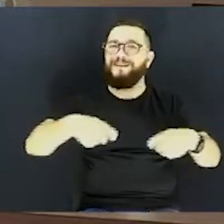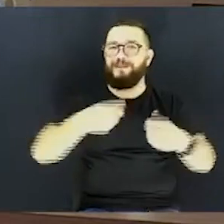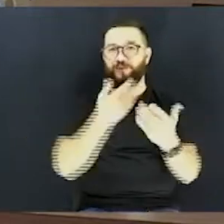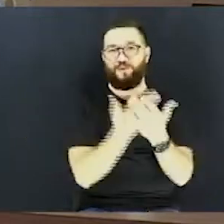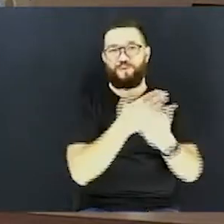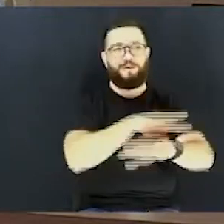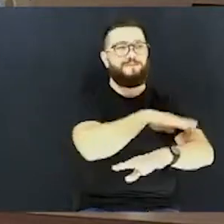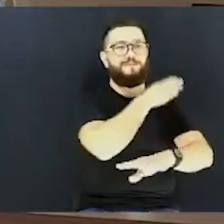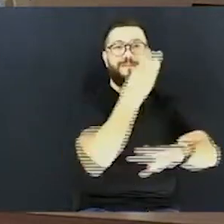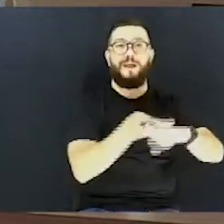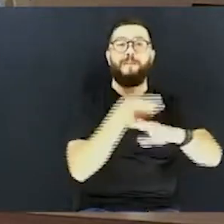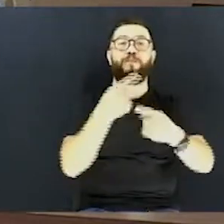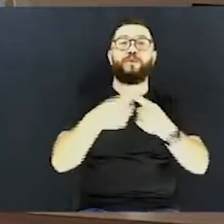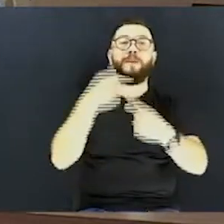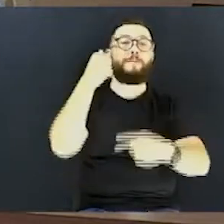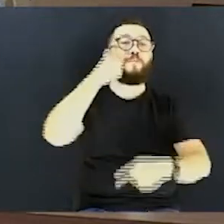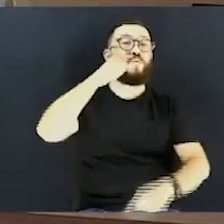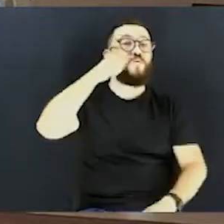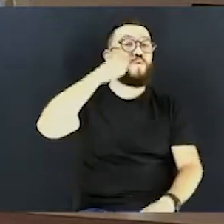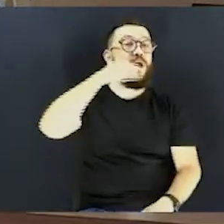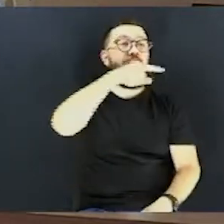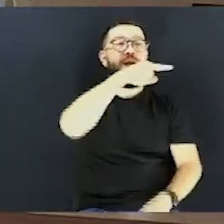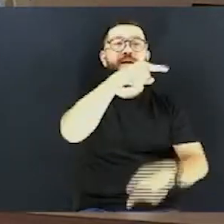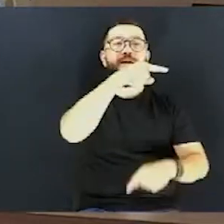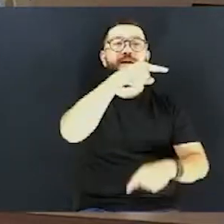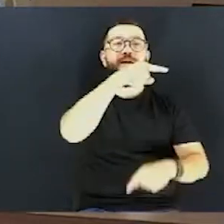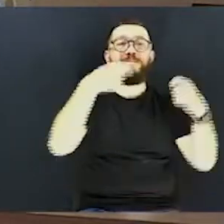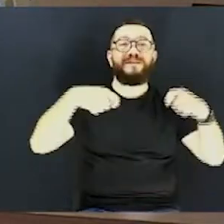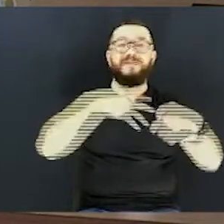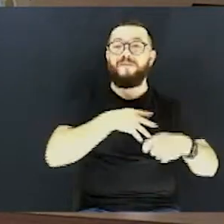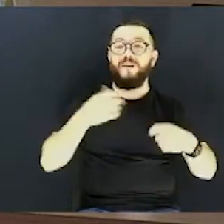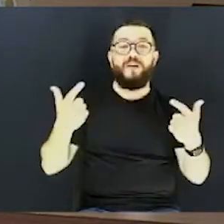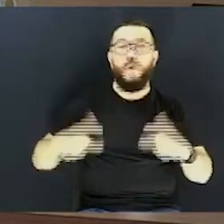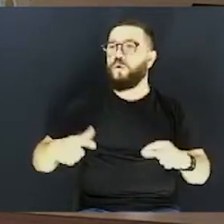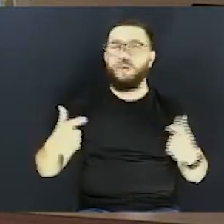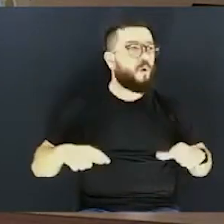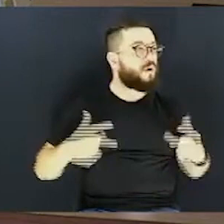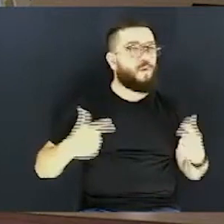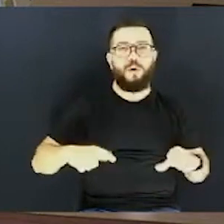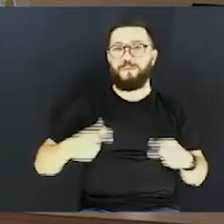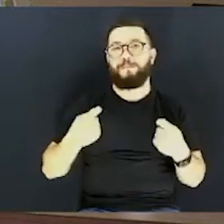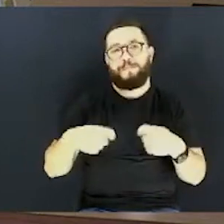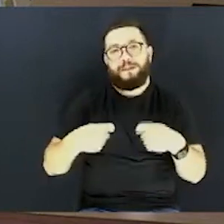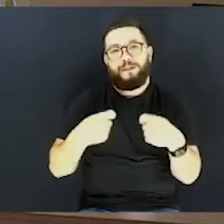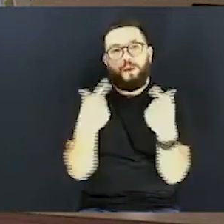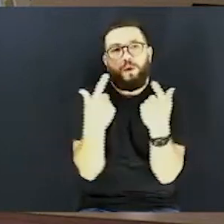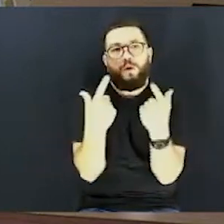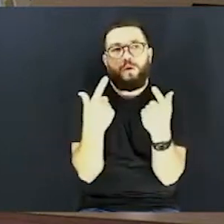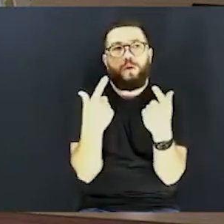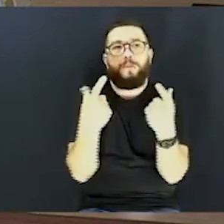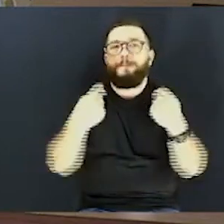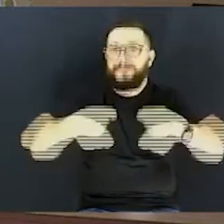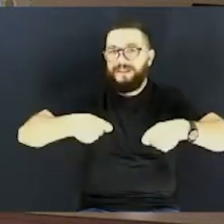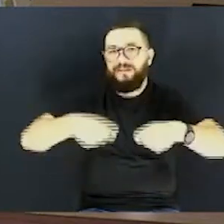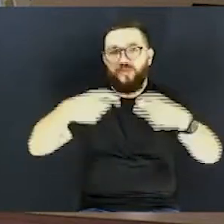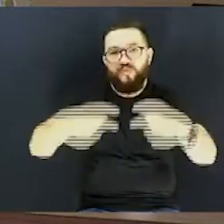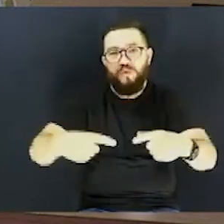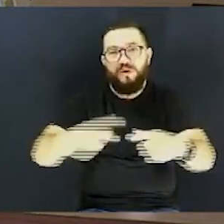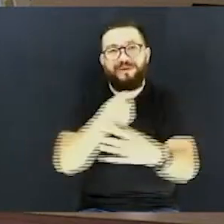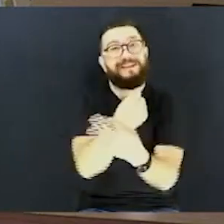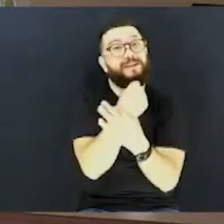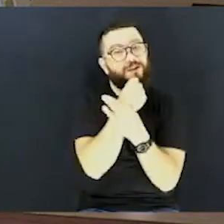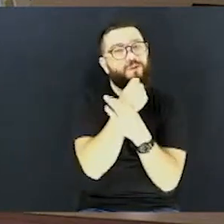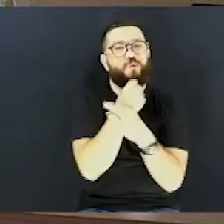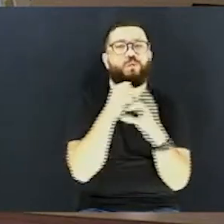sai para trabalhar, ela precisa ter um lugar seguro para deixar seus filhos. E, claro, um lugar seguro e que ofereça algo de qualidade para a criança. Não adianta ser